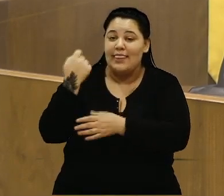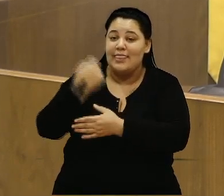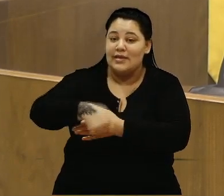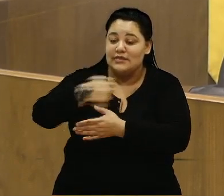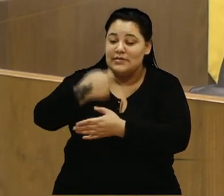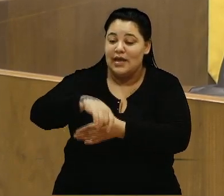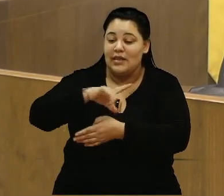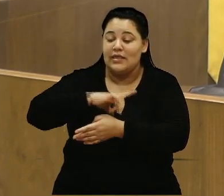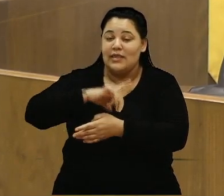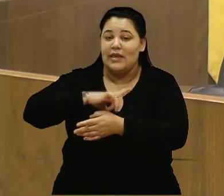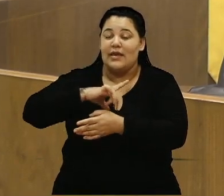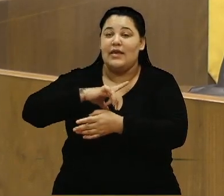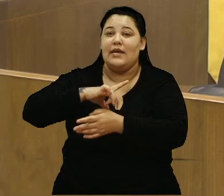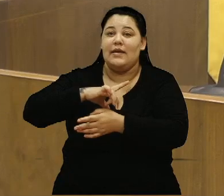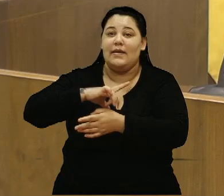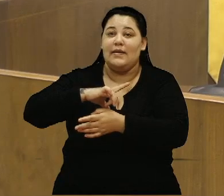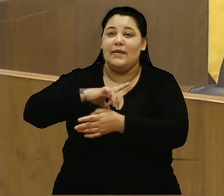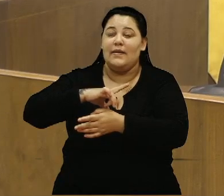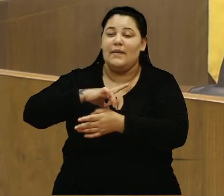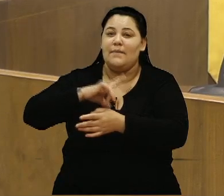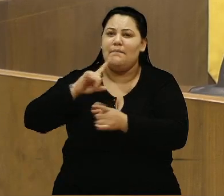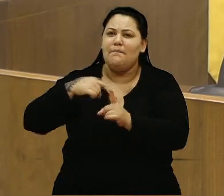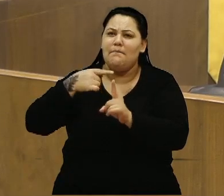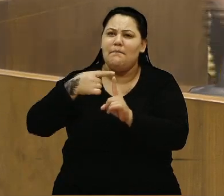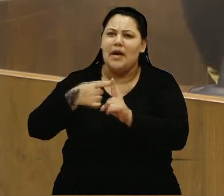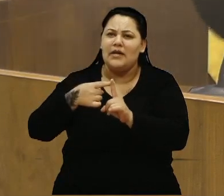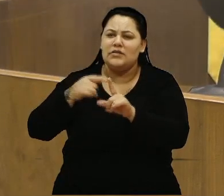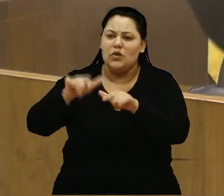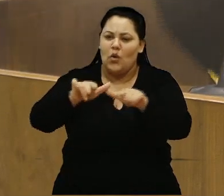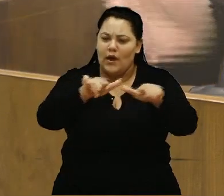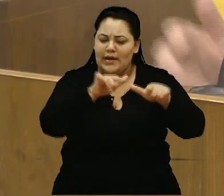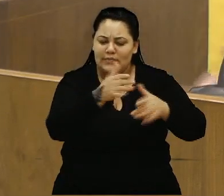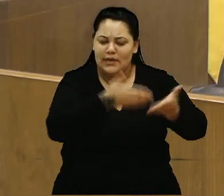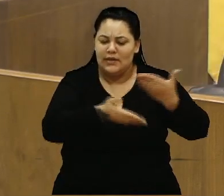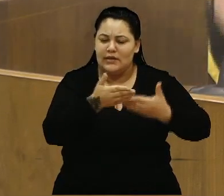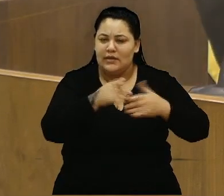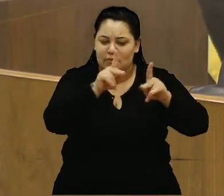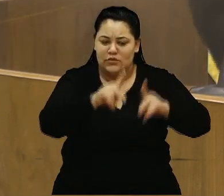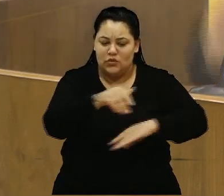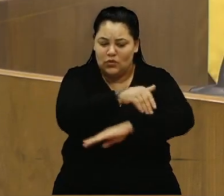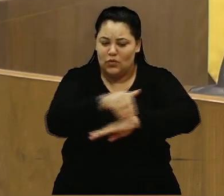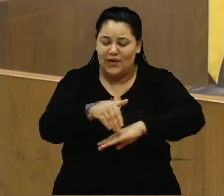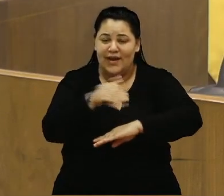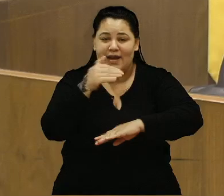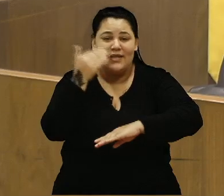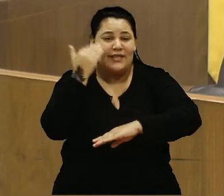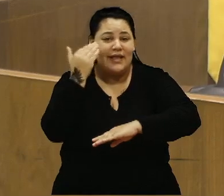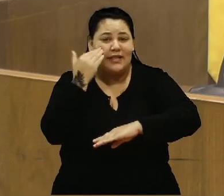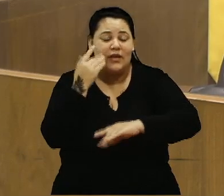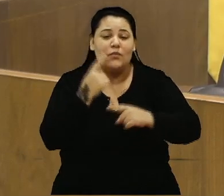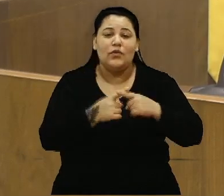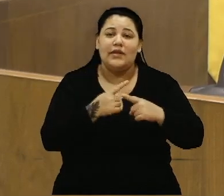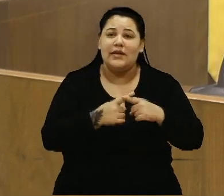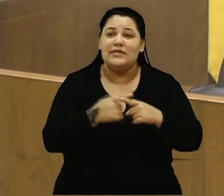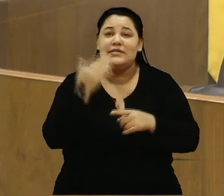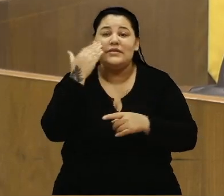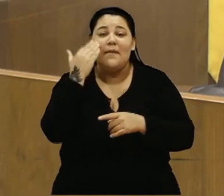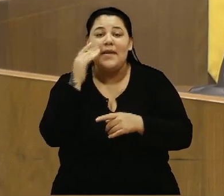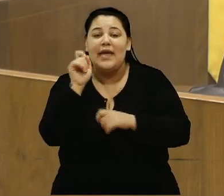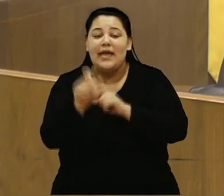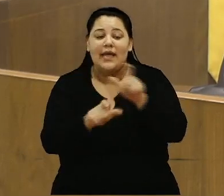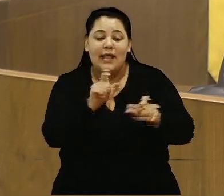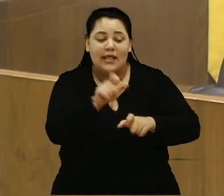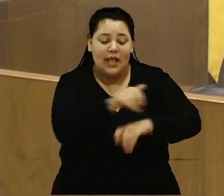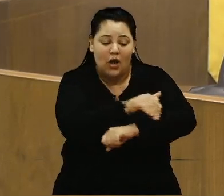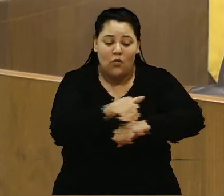termos mais dados na nossa cidade em relação às pessoas em situação de rua, entender as motivações, entender quem está na rua em Caxias, como fazer para que